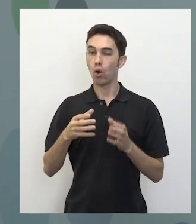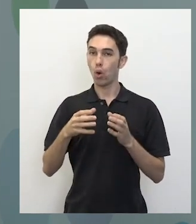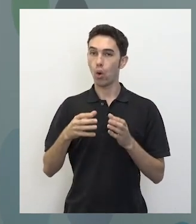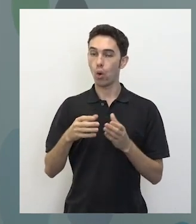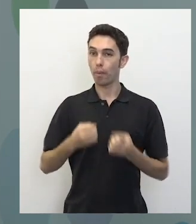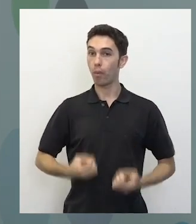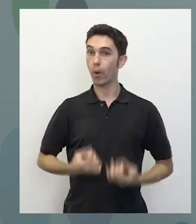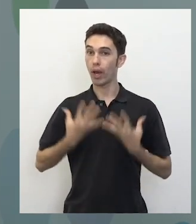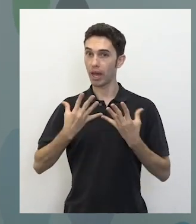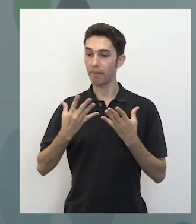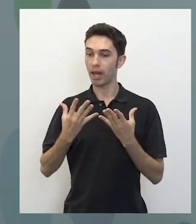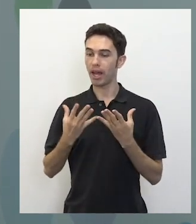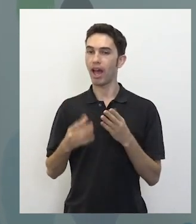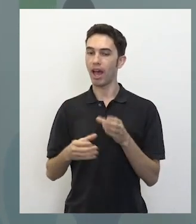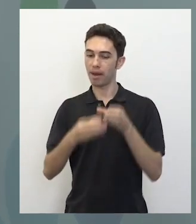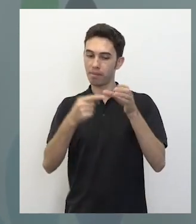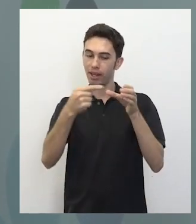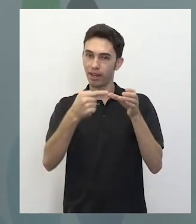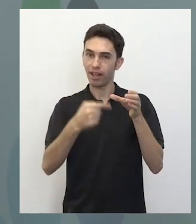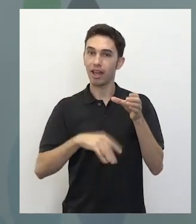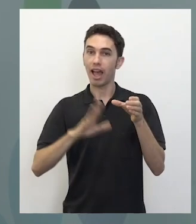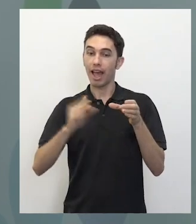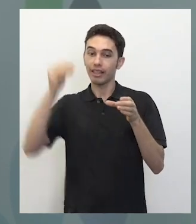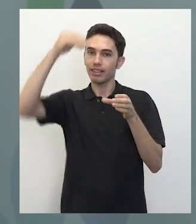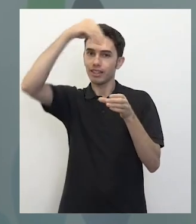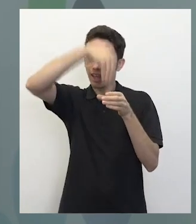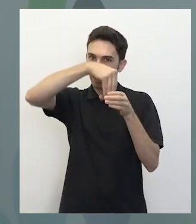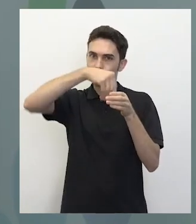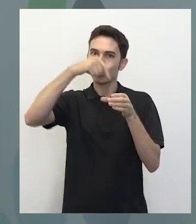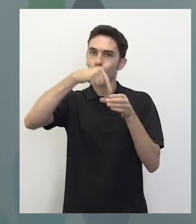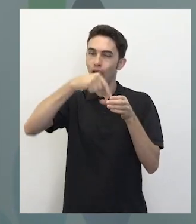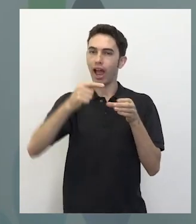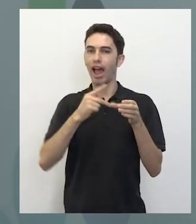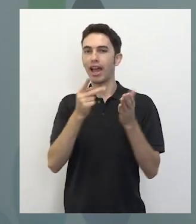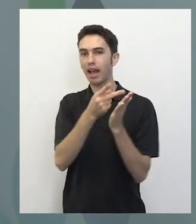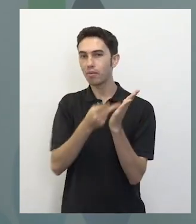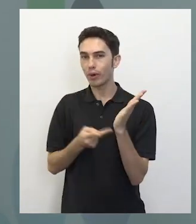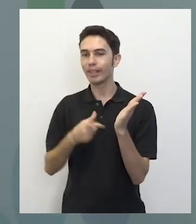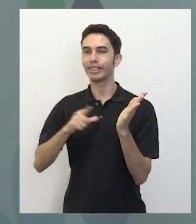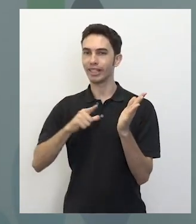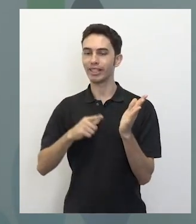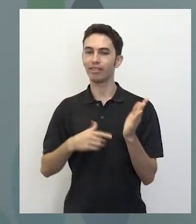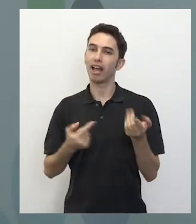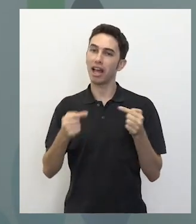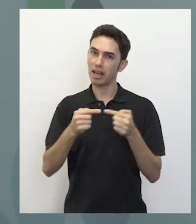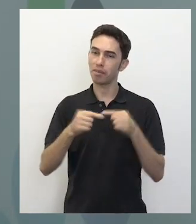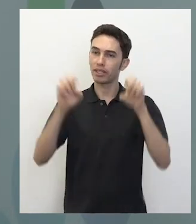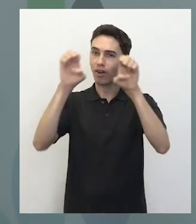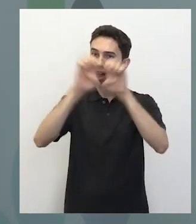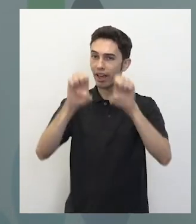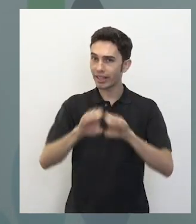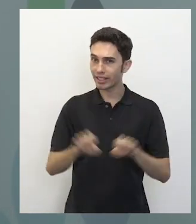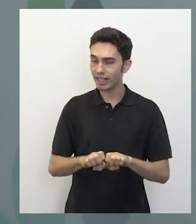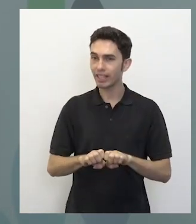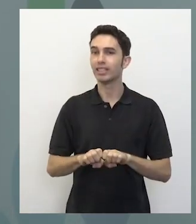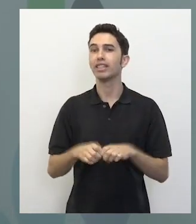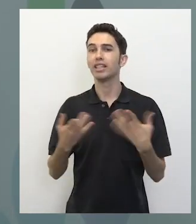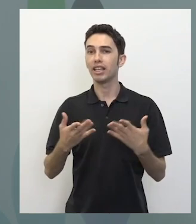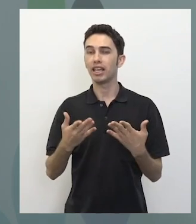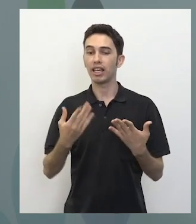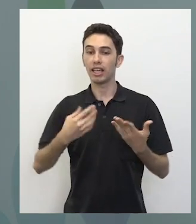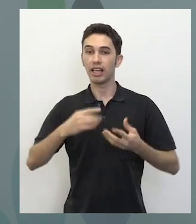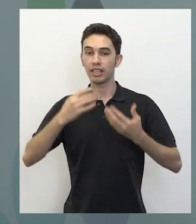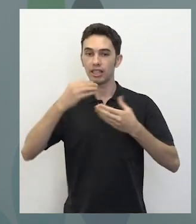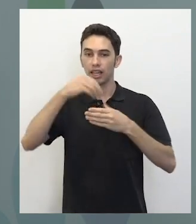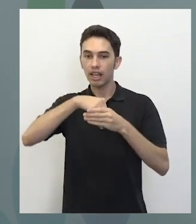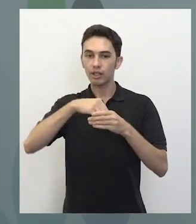está aqui e dentro dele, como teve alguém que falou, né? A questão da estrutura e a essência graça da coisa que é assim, ó, eu não vou colocar